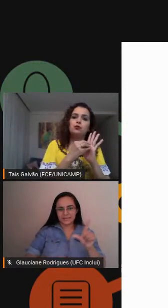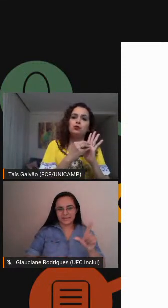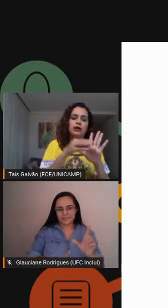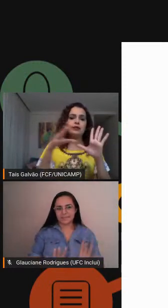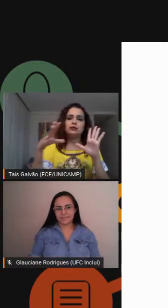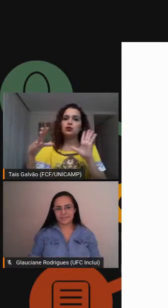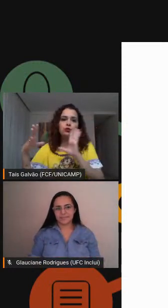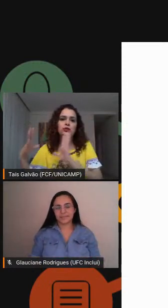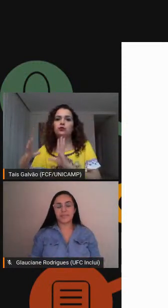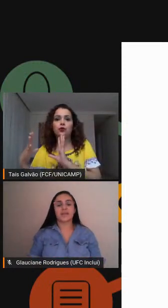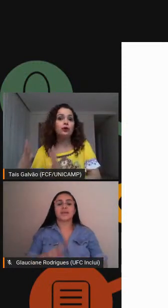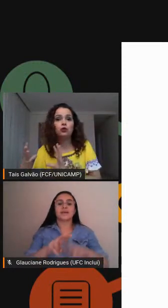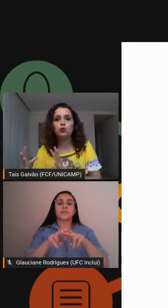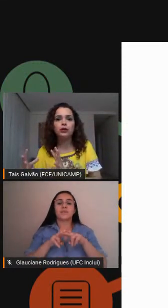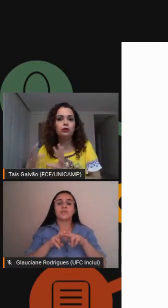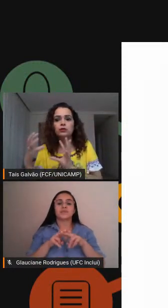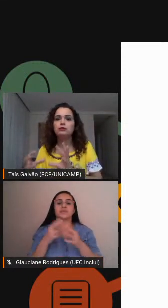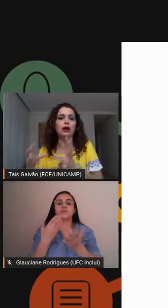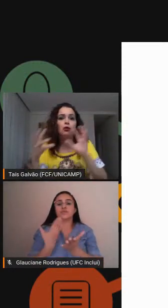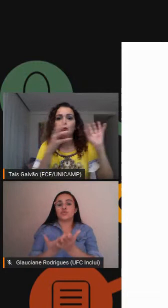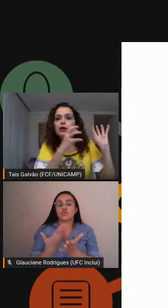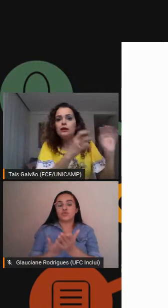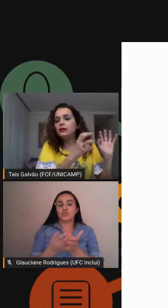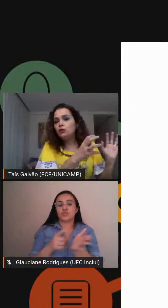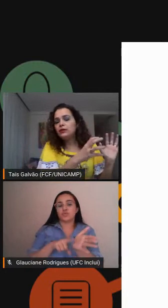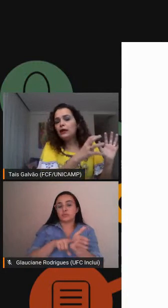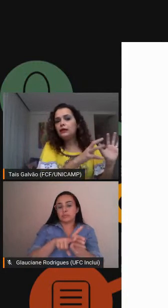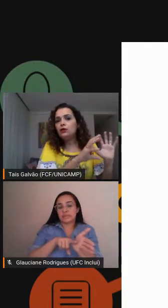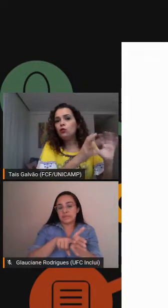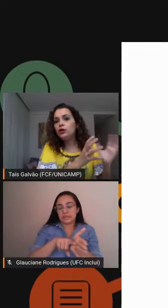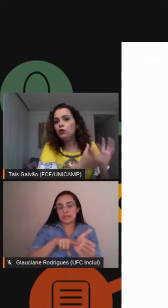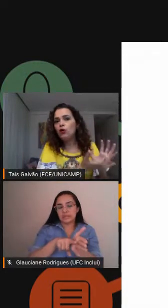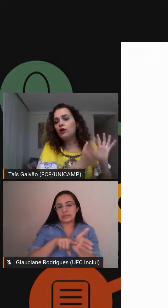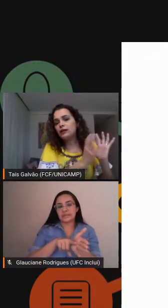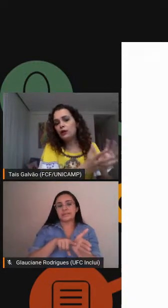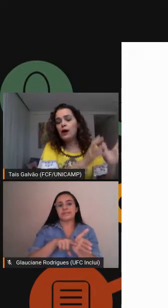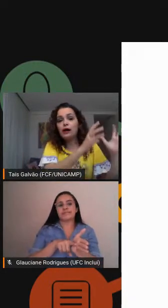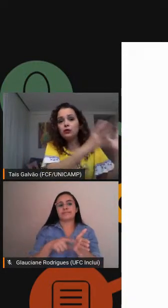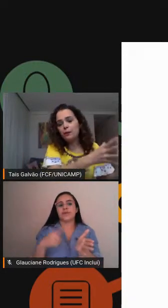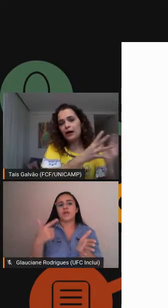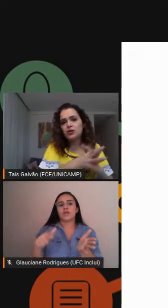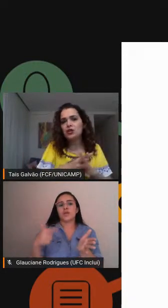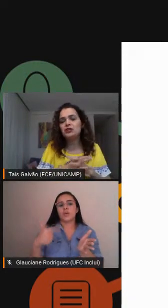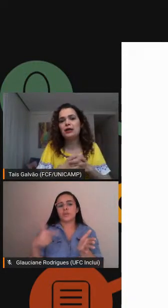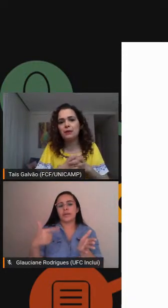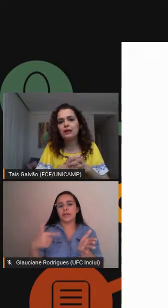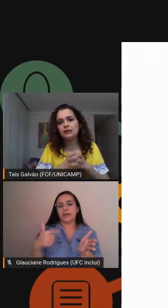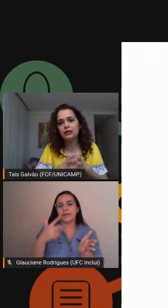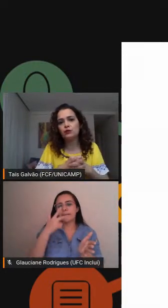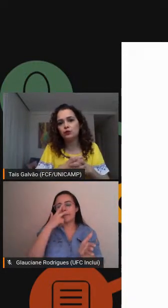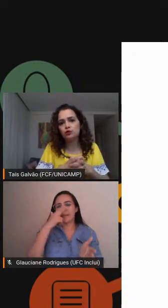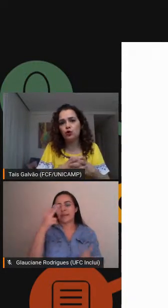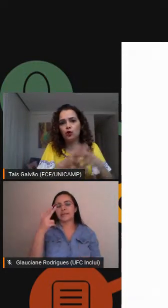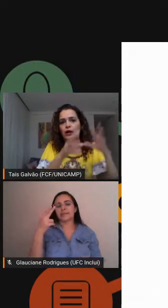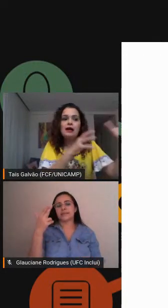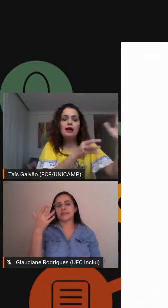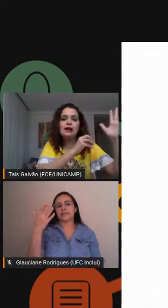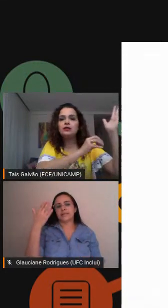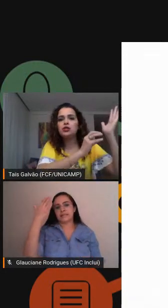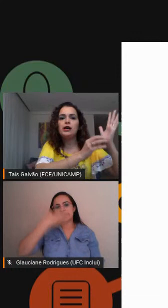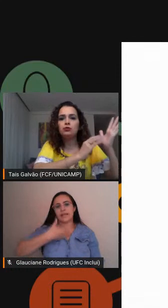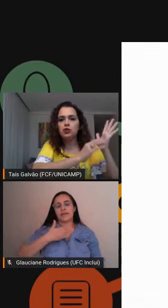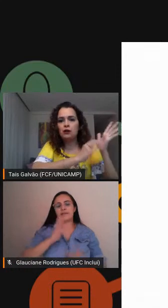responde à pergunta. Esses estudos que foram incluídos não têm o rigor adequado para a gente saber se isso